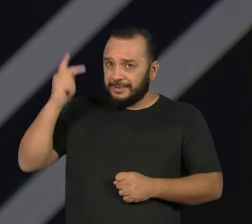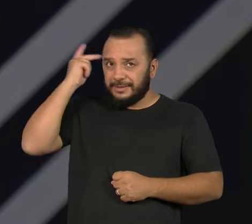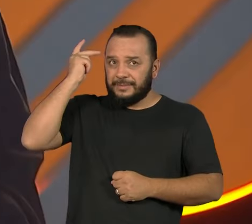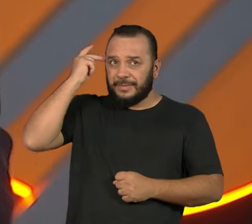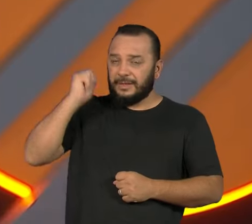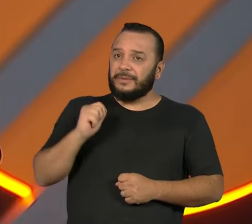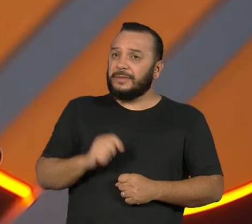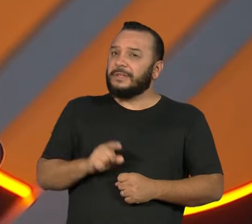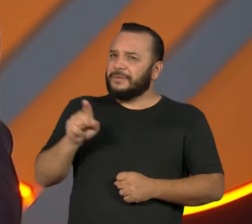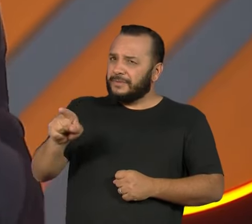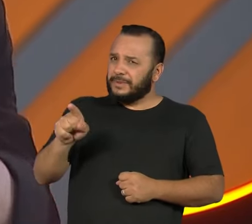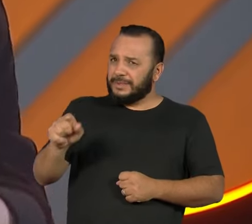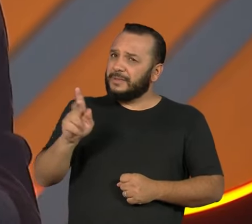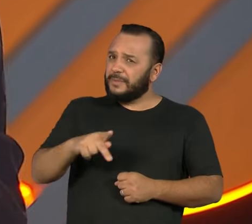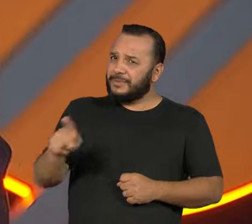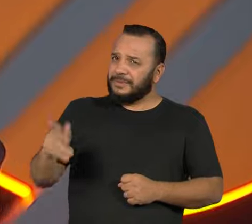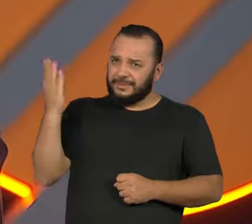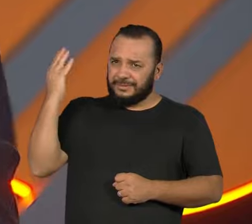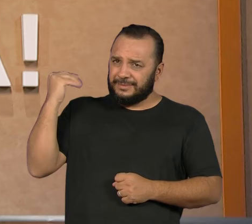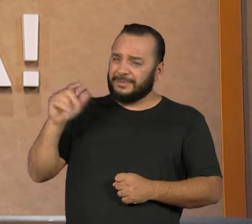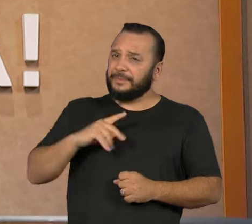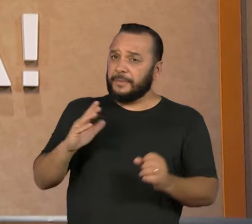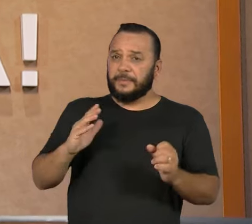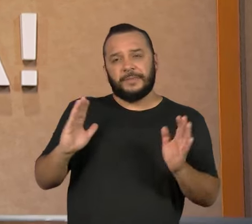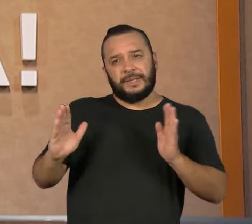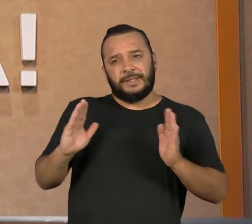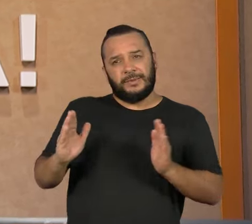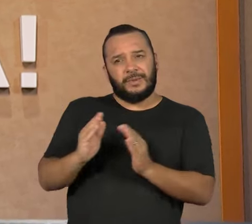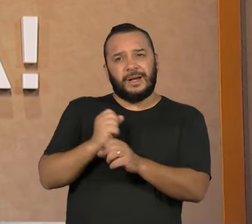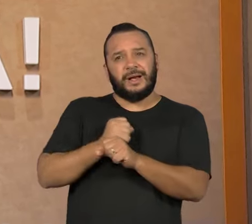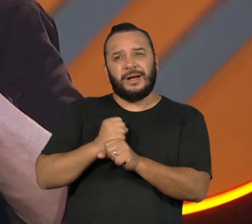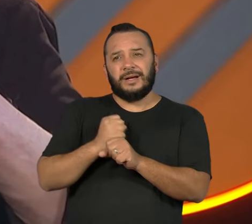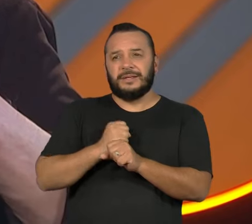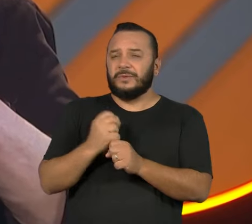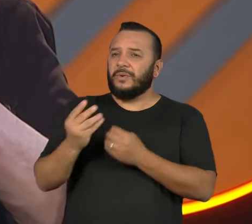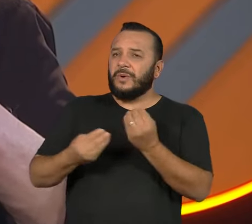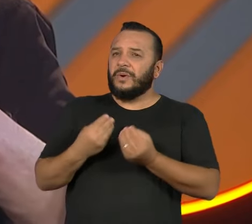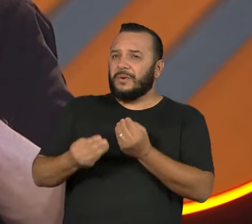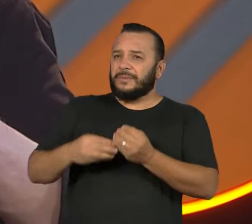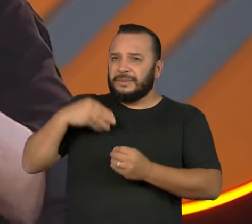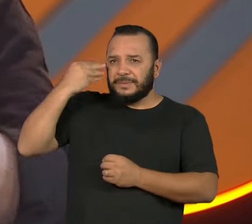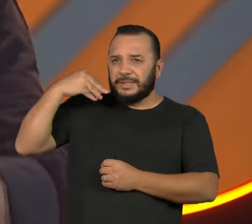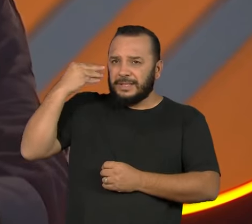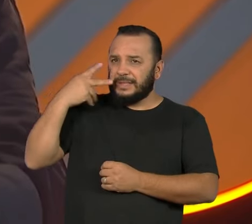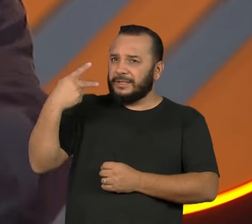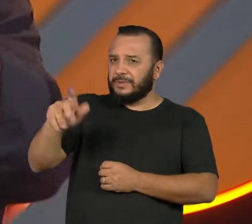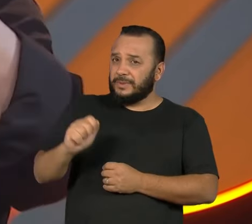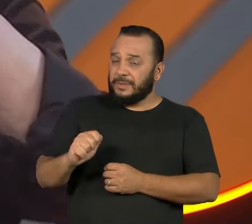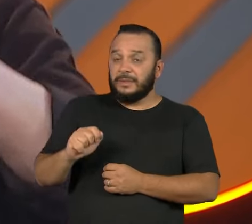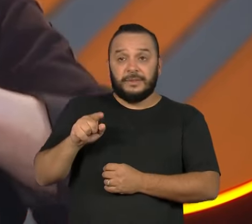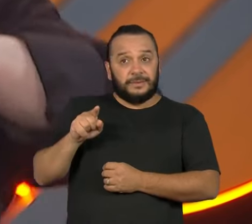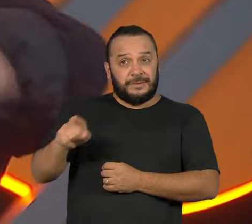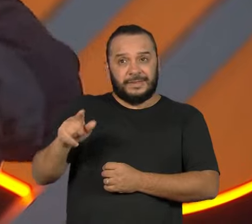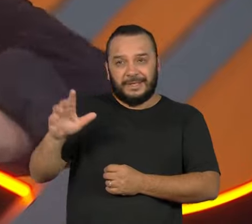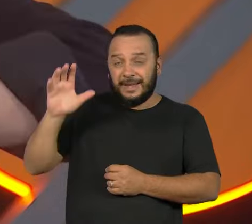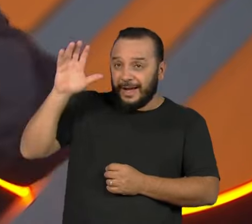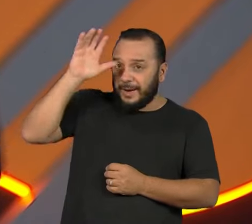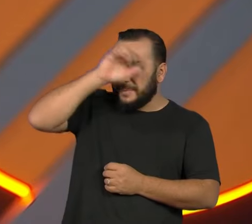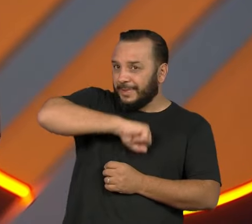tal. E você foi professor lá durante muito tempo. Fui. Como é que foi essa experiência de você que aprendeu